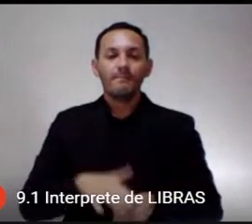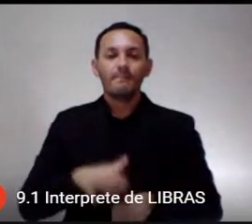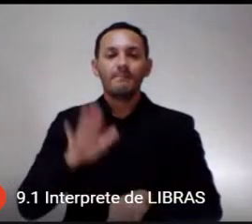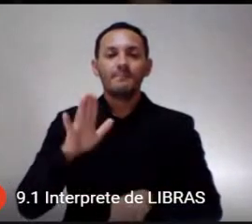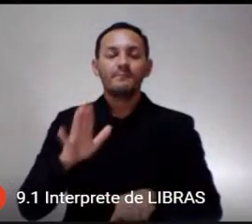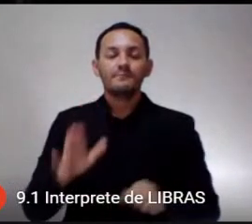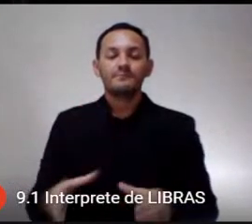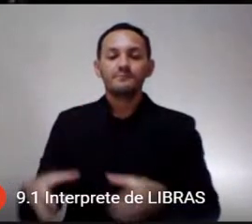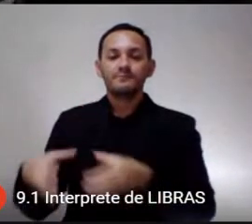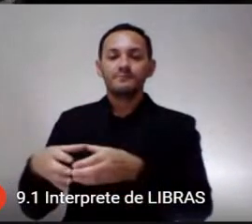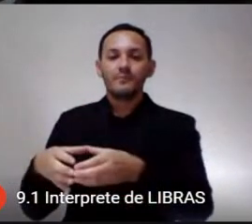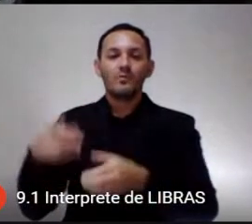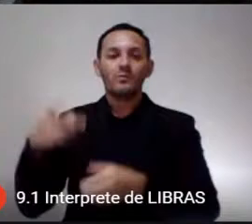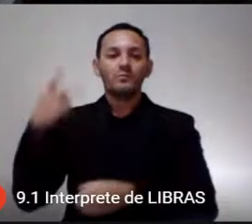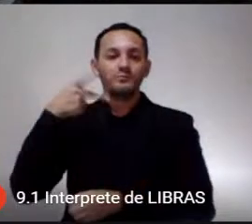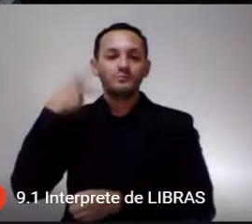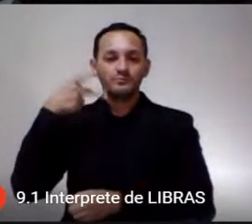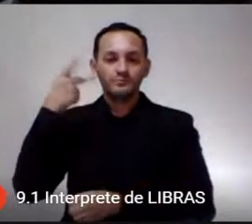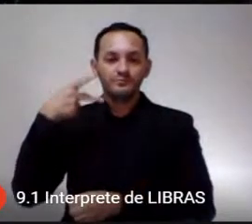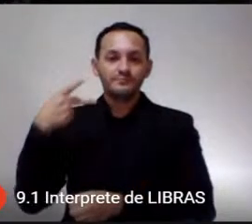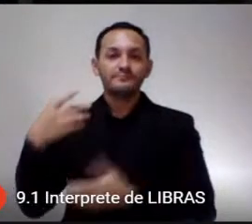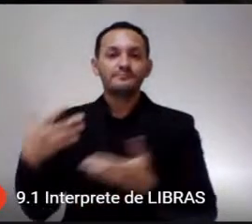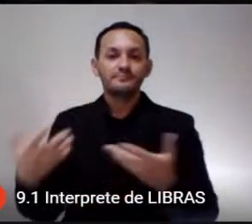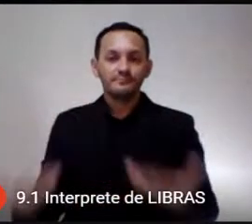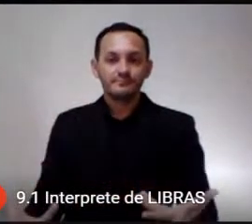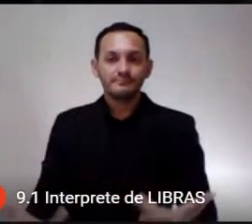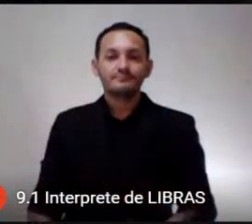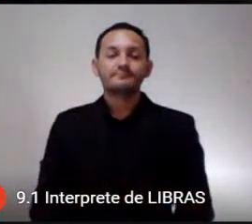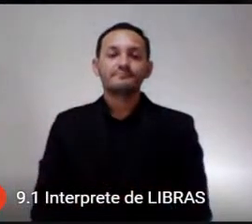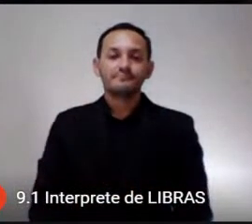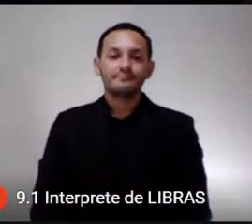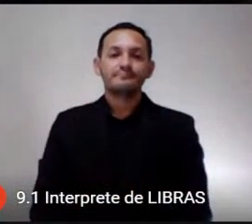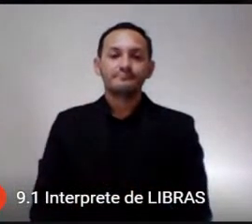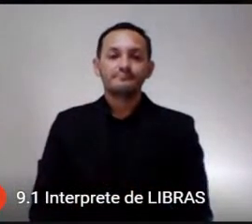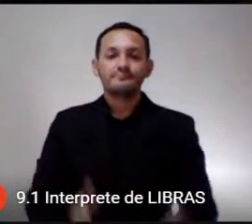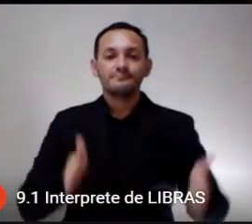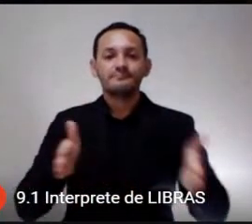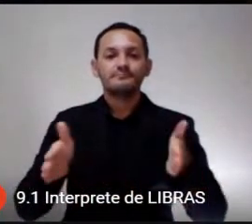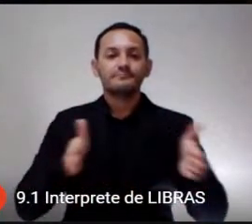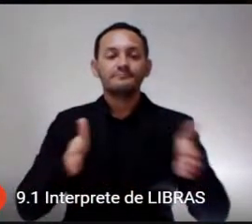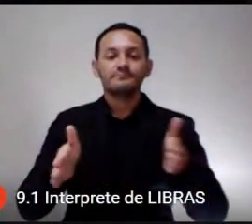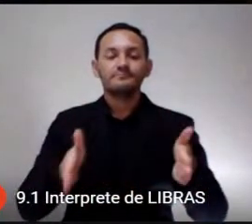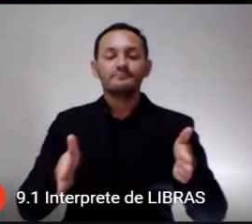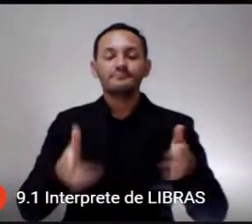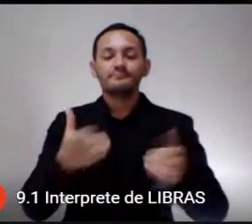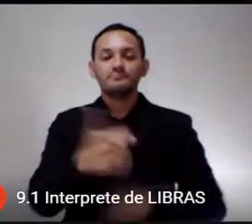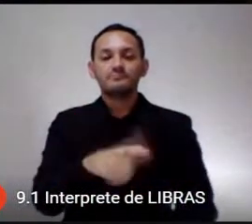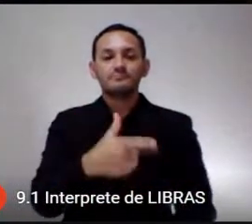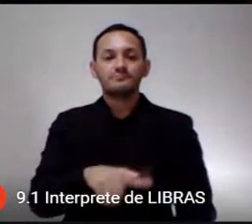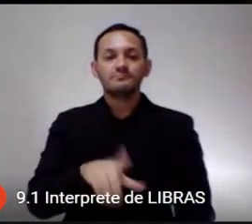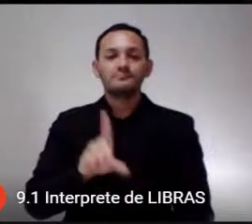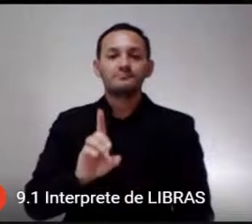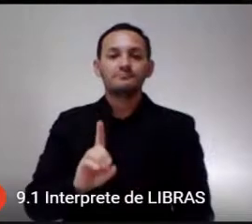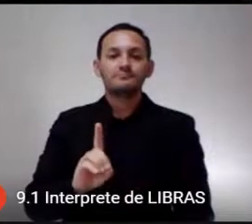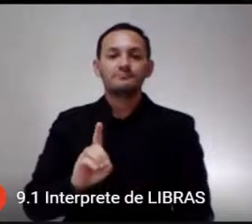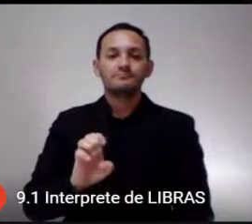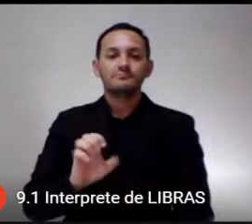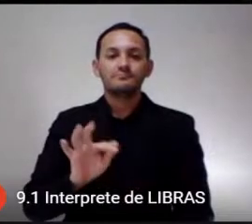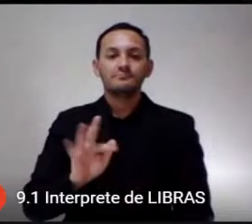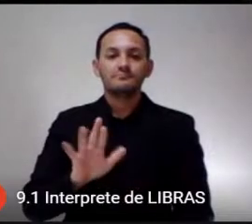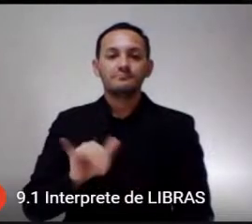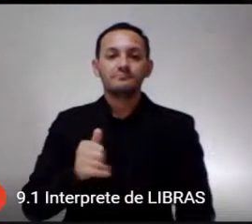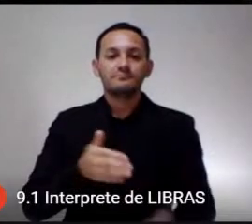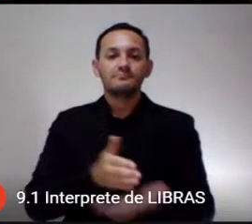partidos políticos, posto que a contagem do prazo em caso de deferimento começaria a partir da publicação